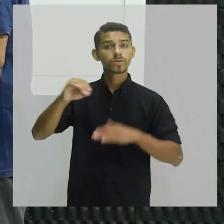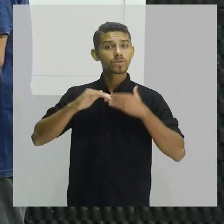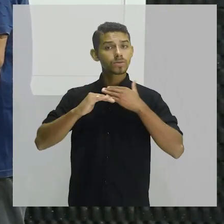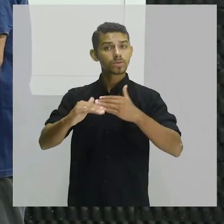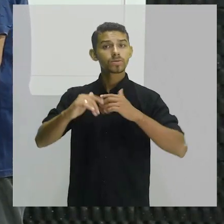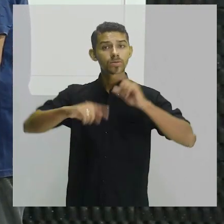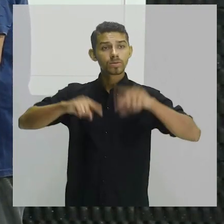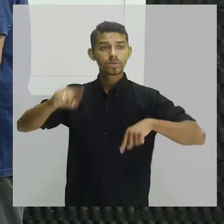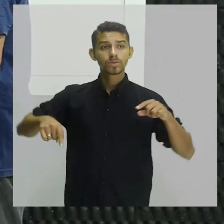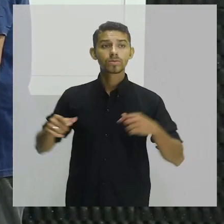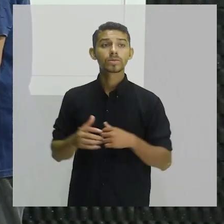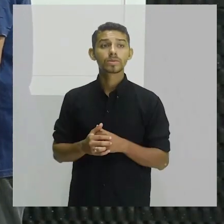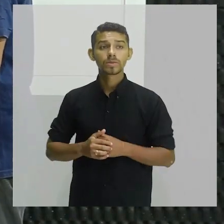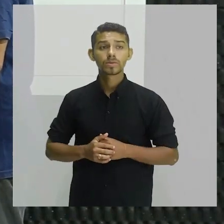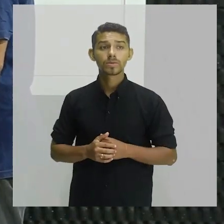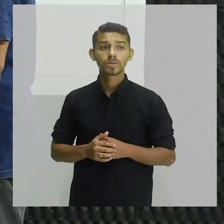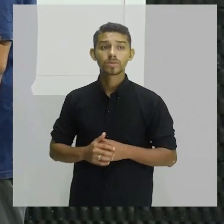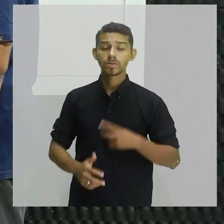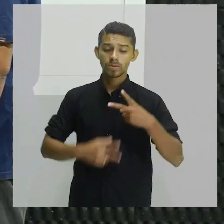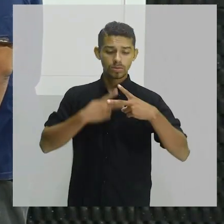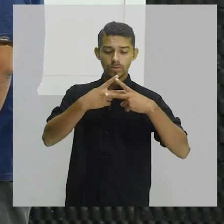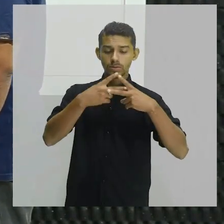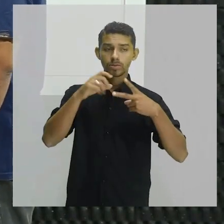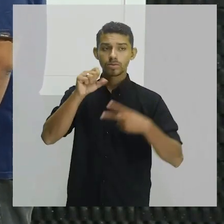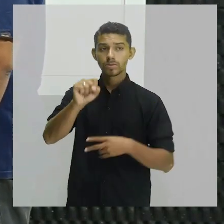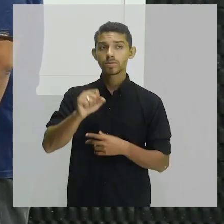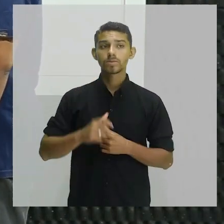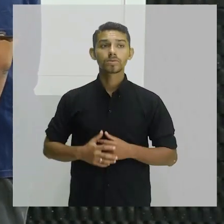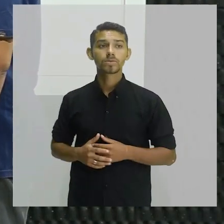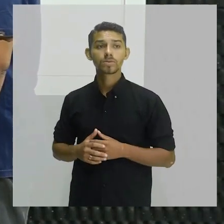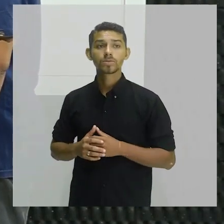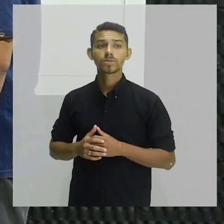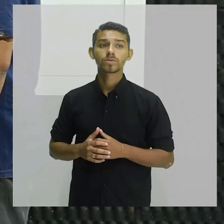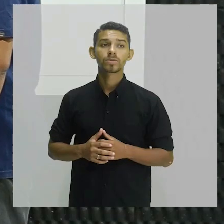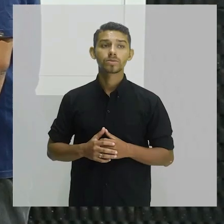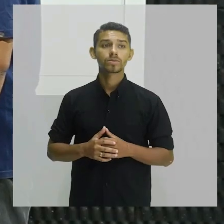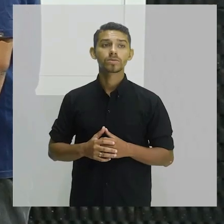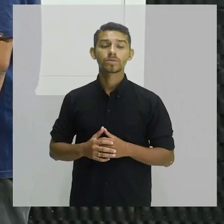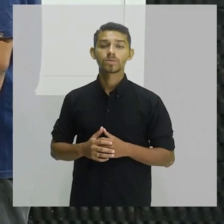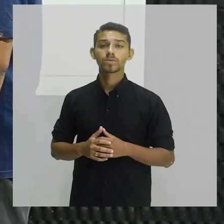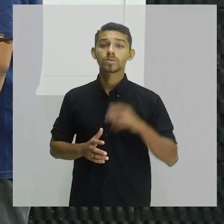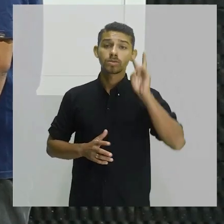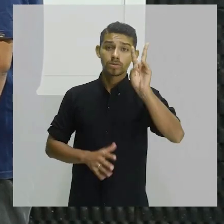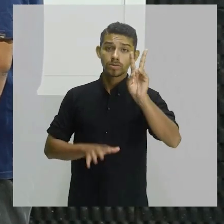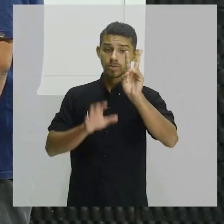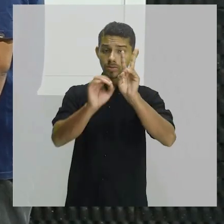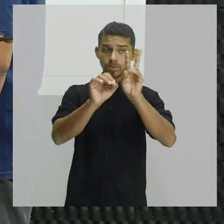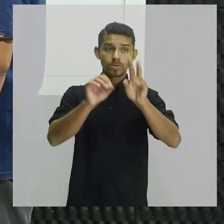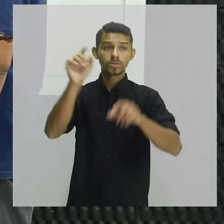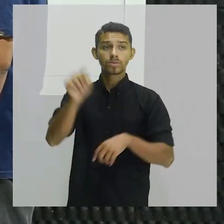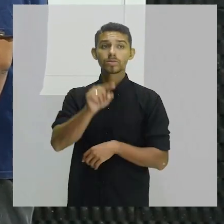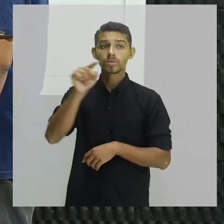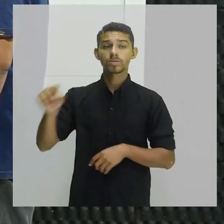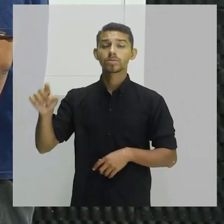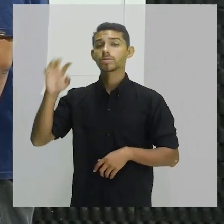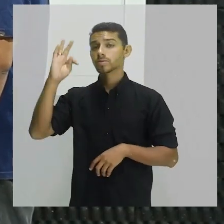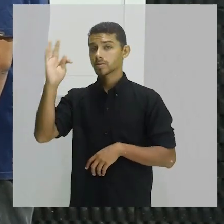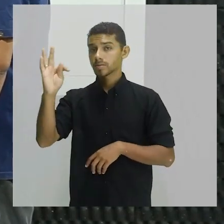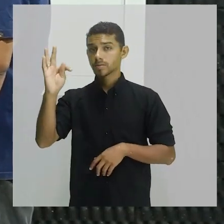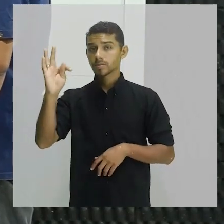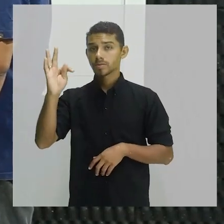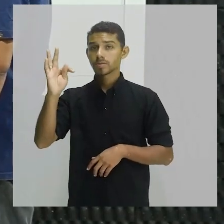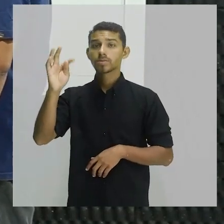espaço percorrido vai ser o quê? Vai ser, ó, velocidade inicial vezes o tempo, mais